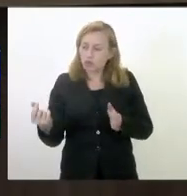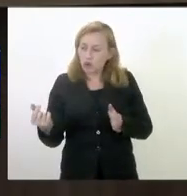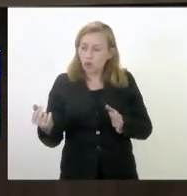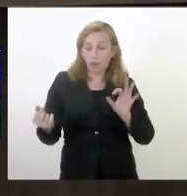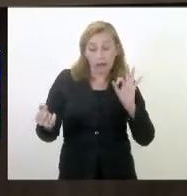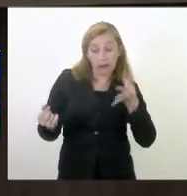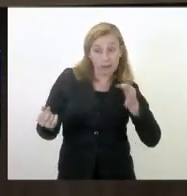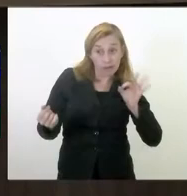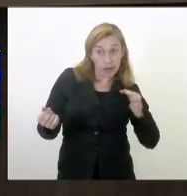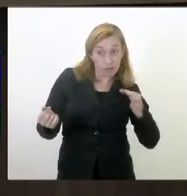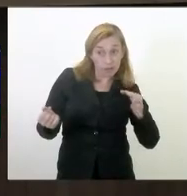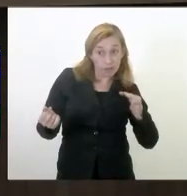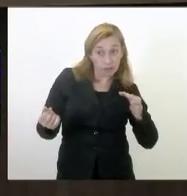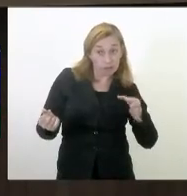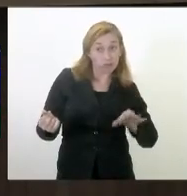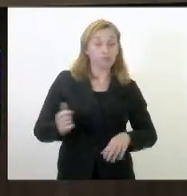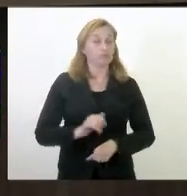ponta.